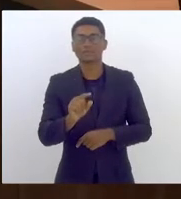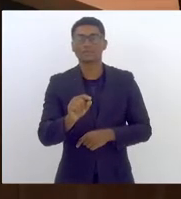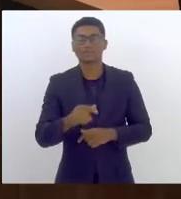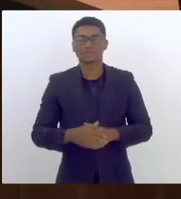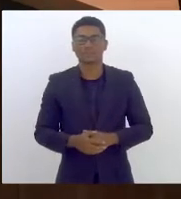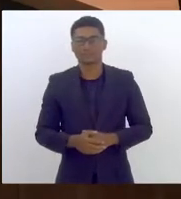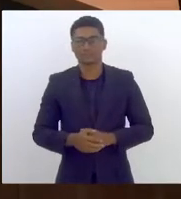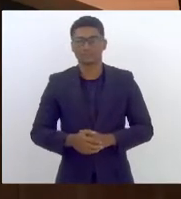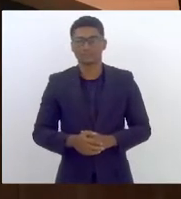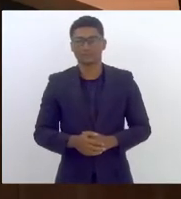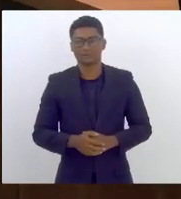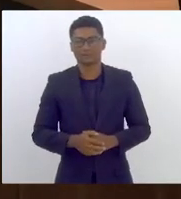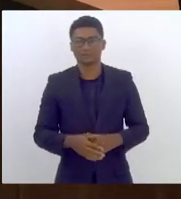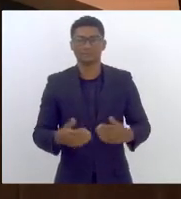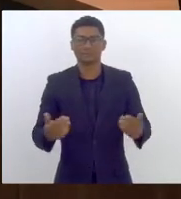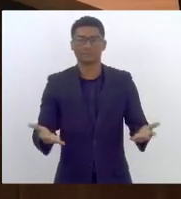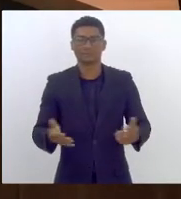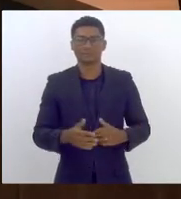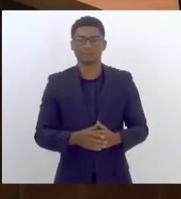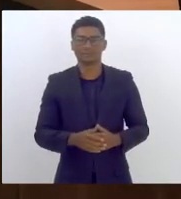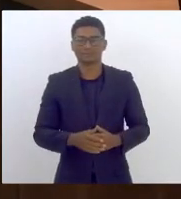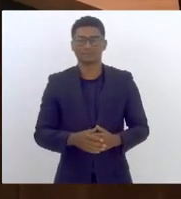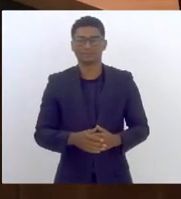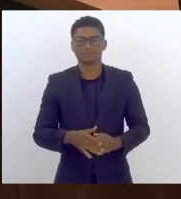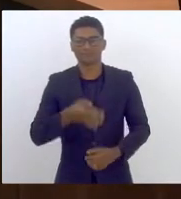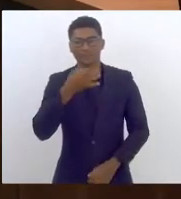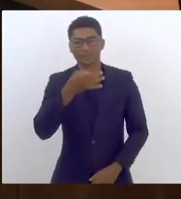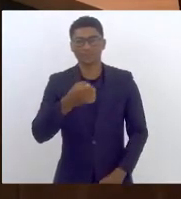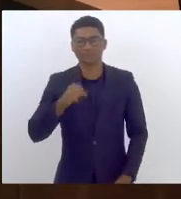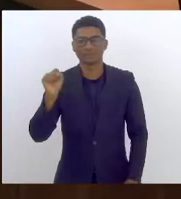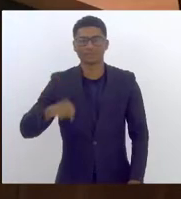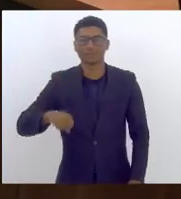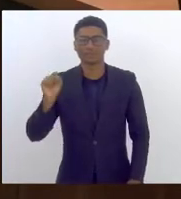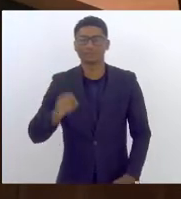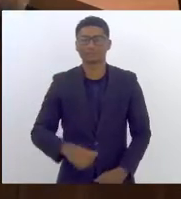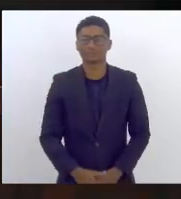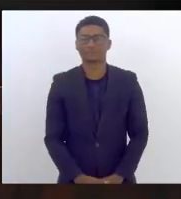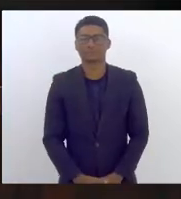senhor presidente no mérito parecer favorável